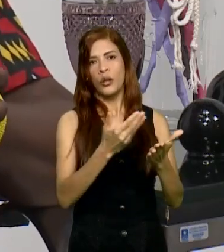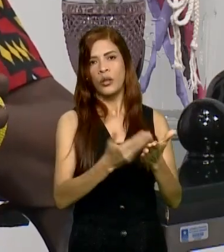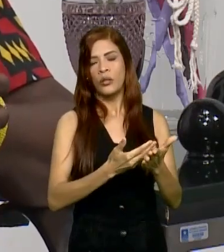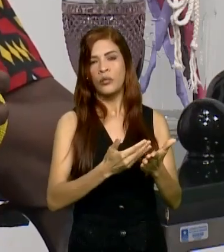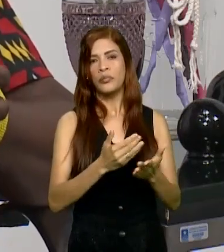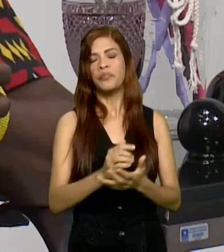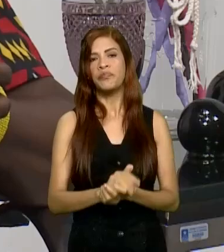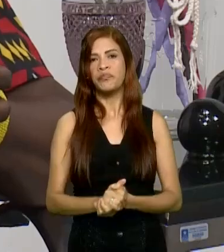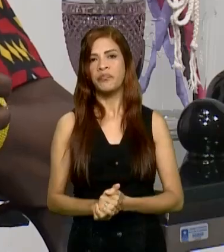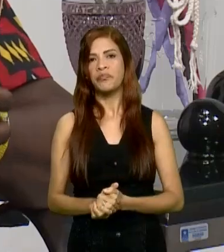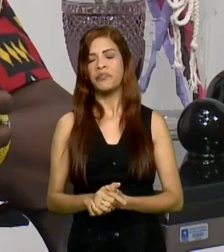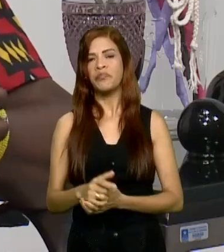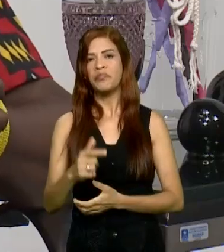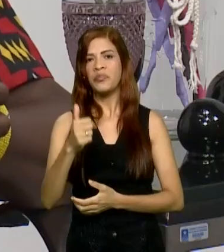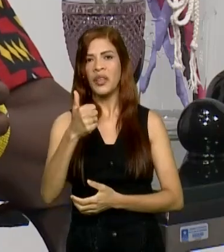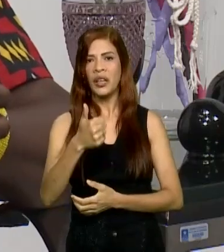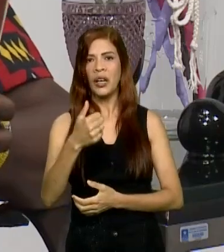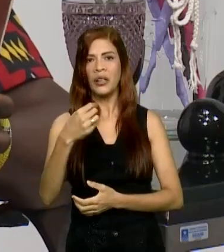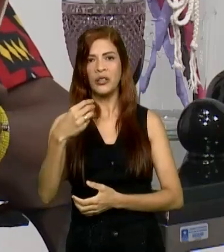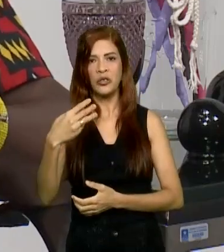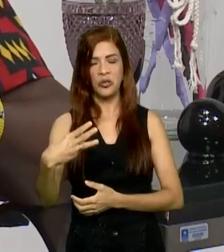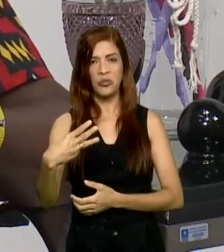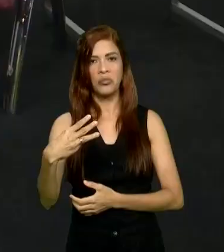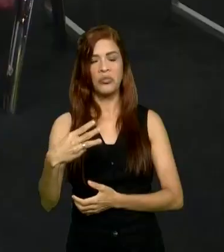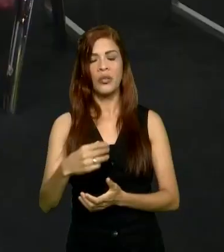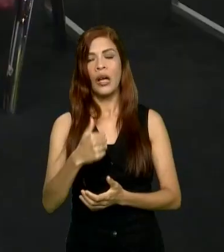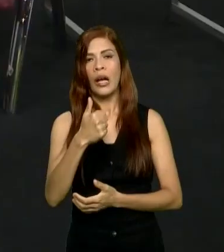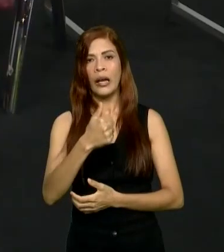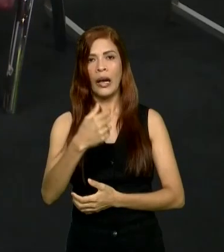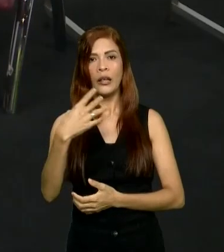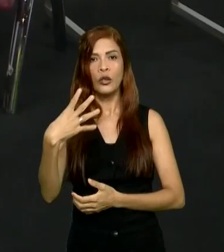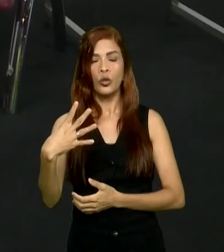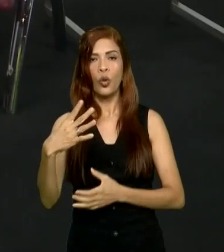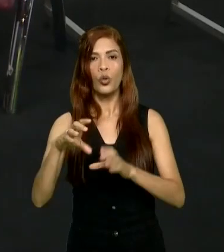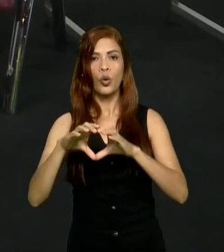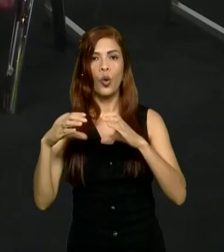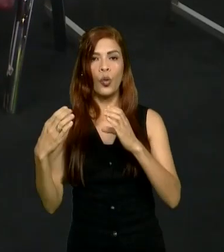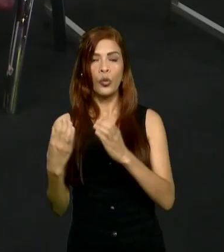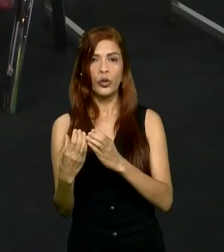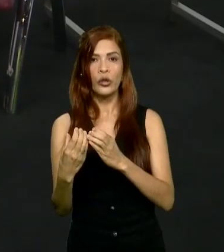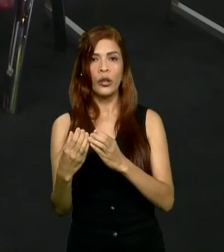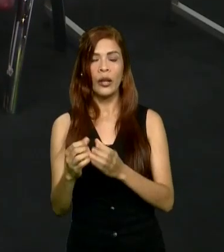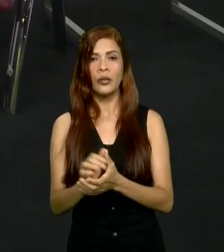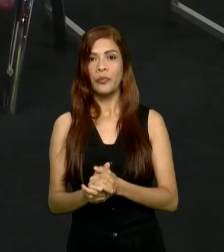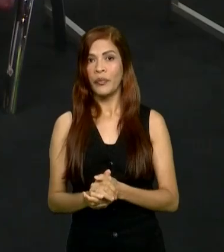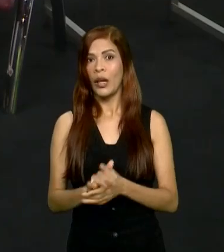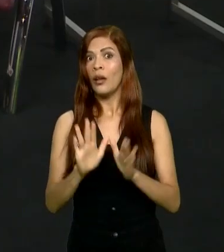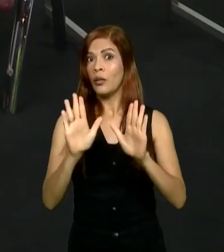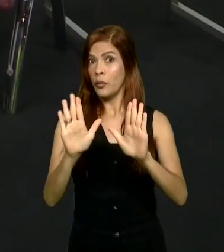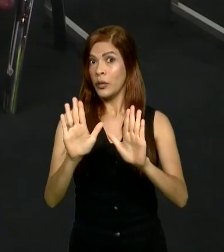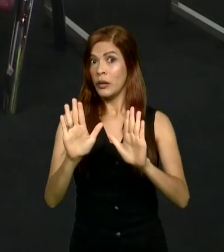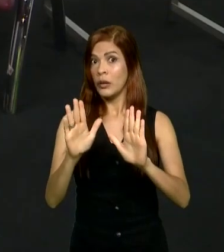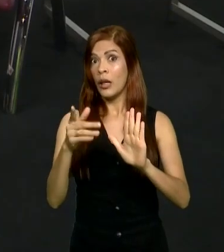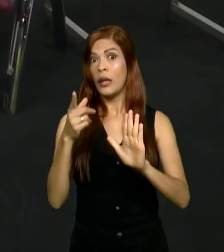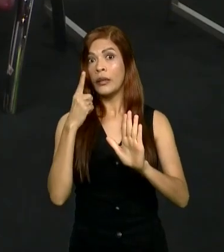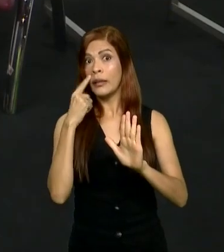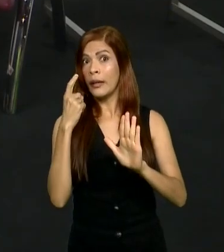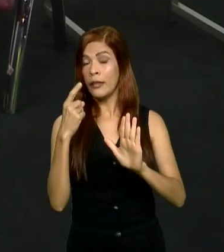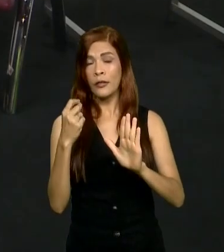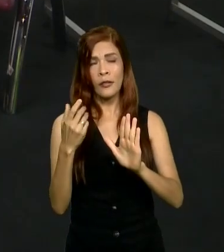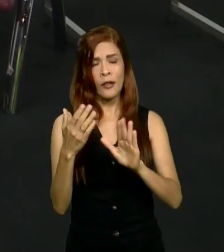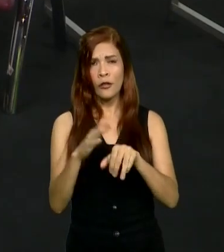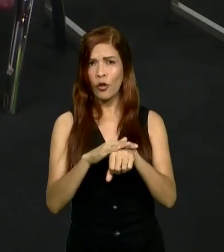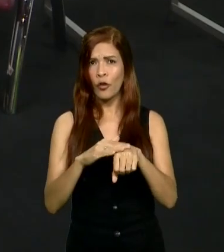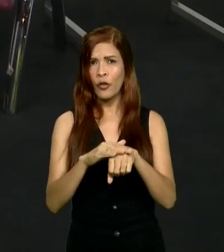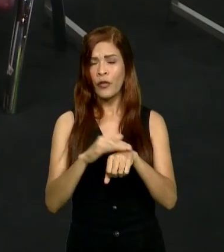com cada uma com três receitas, A gente vai mas fazer o seguinte, no tá bem caderno. interessante, mas a gente vai fazer um